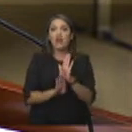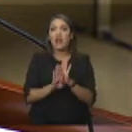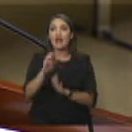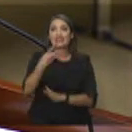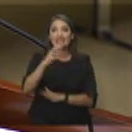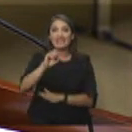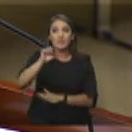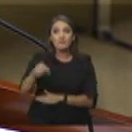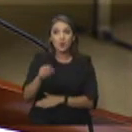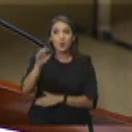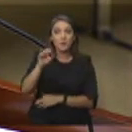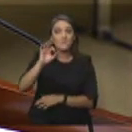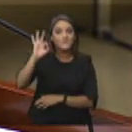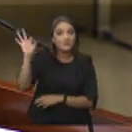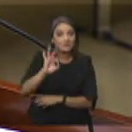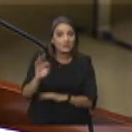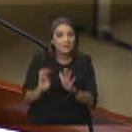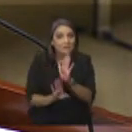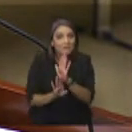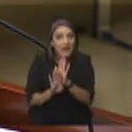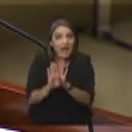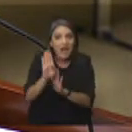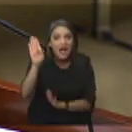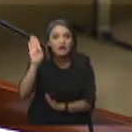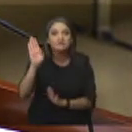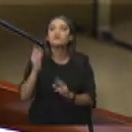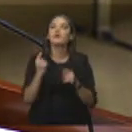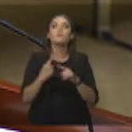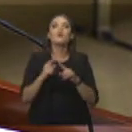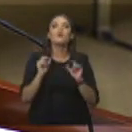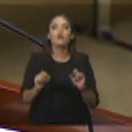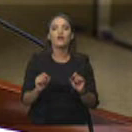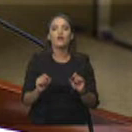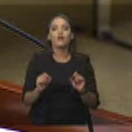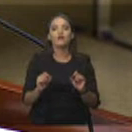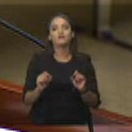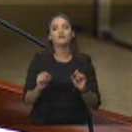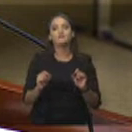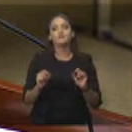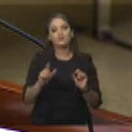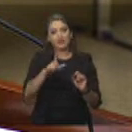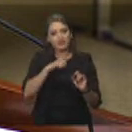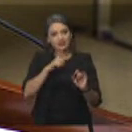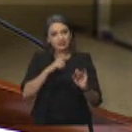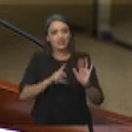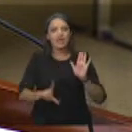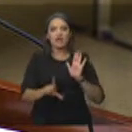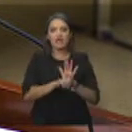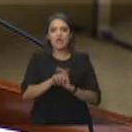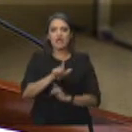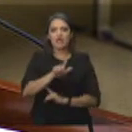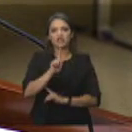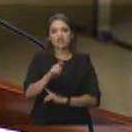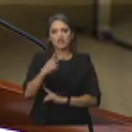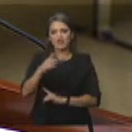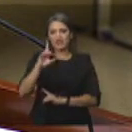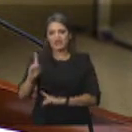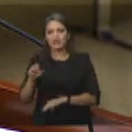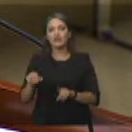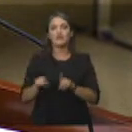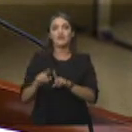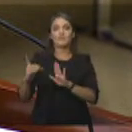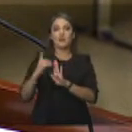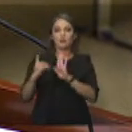30.000%. Isso tudo em decorrência, logicamente, da Lei Geral de Proteção de Dados e do seu